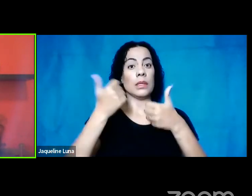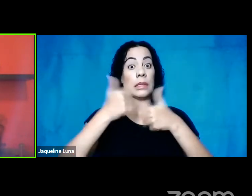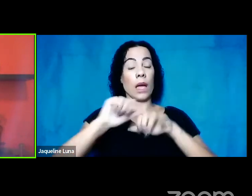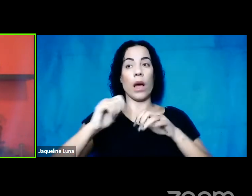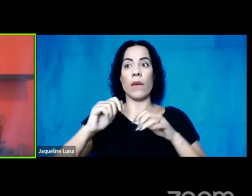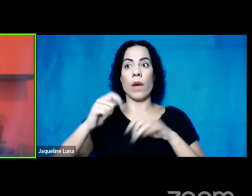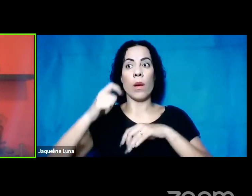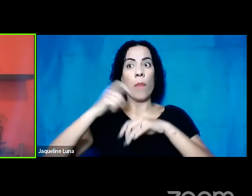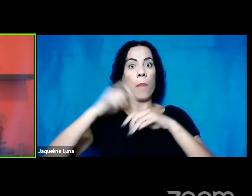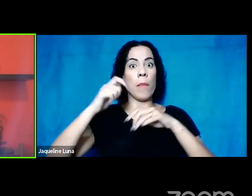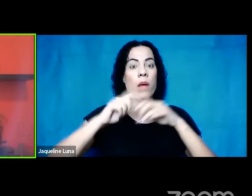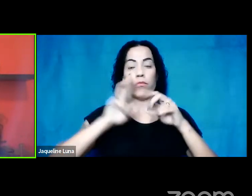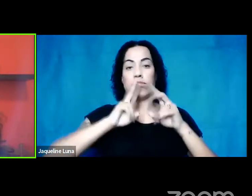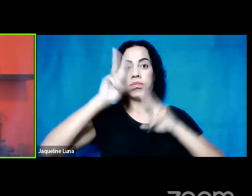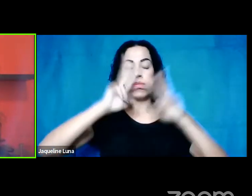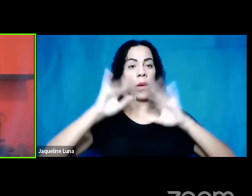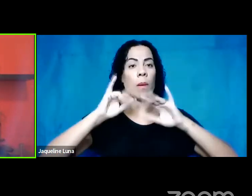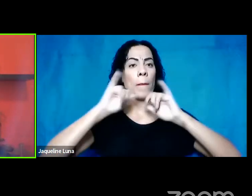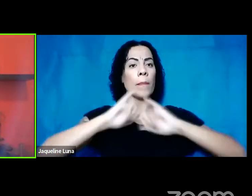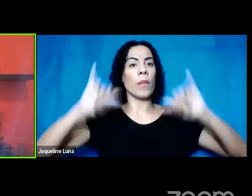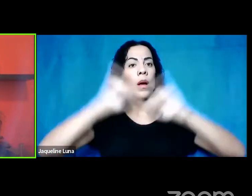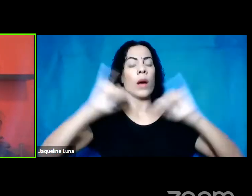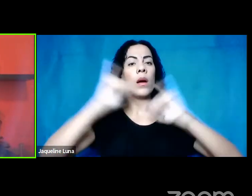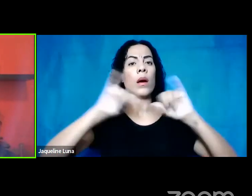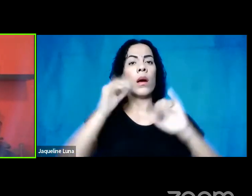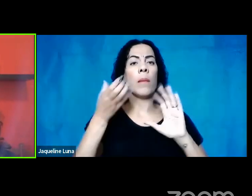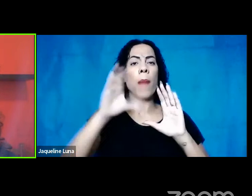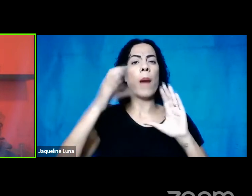esses momentos, em que se noticiava muito, por exemplo,